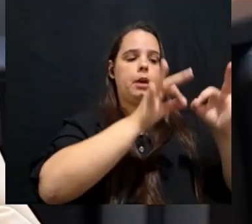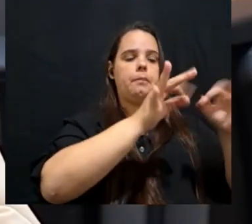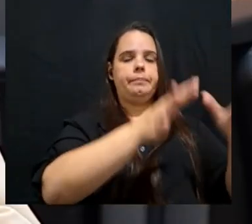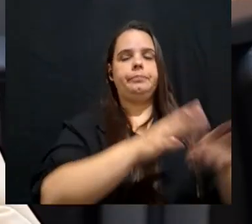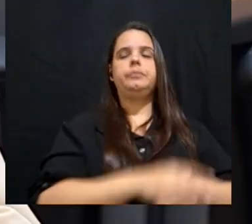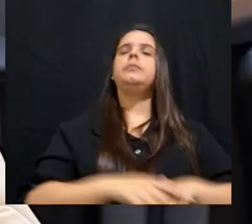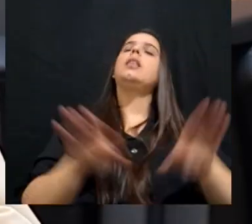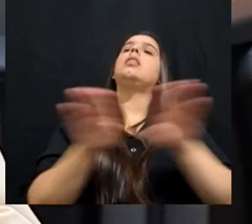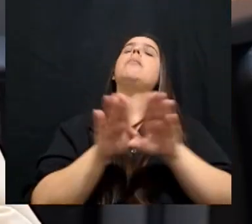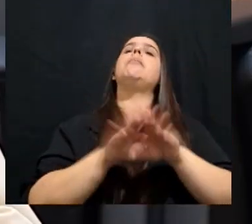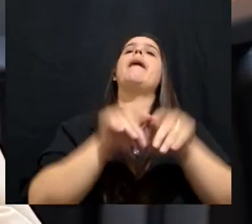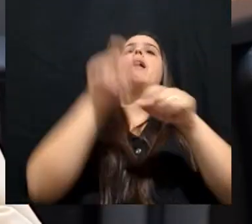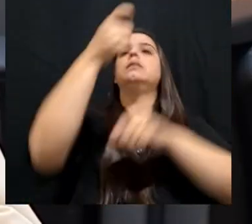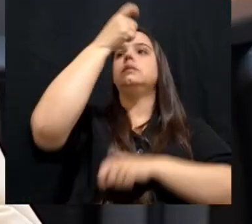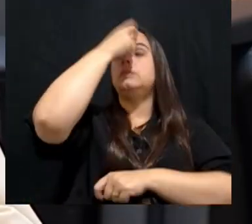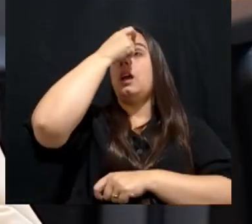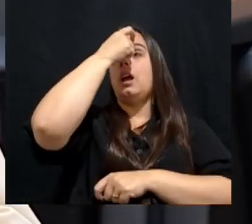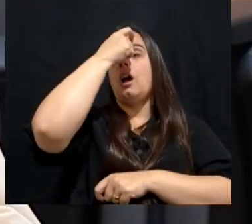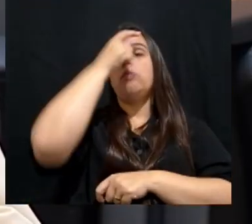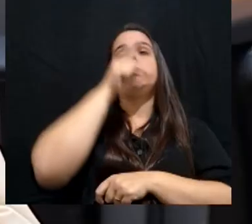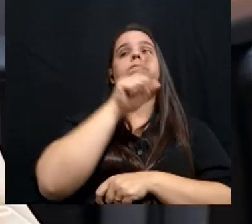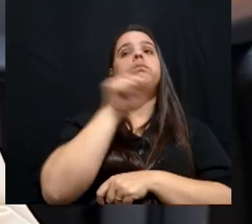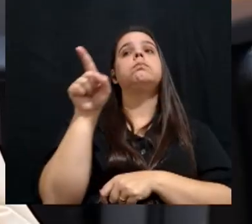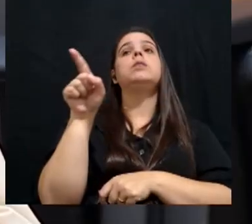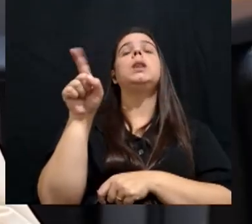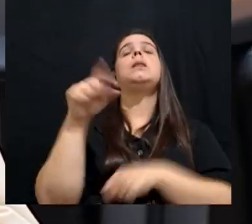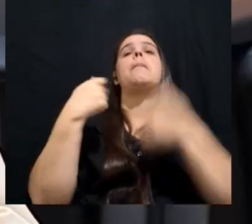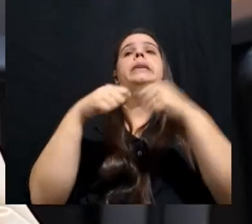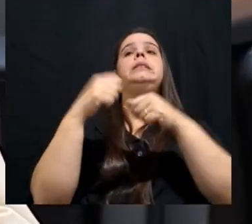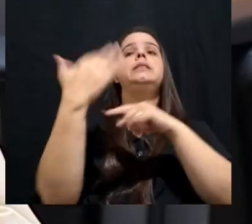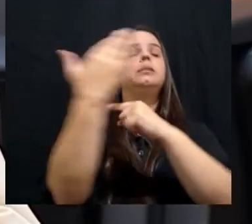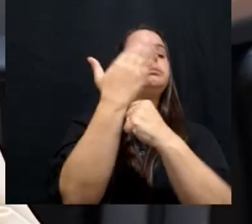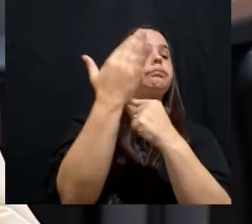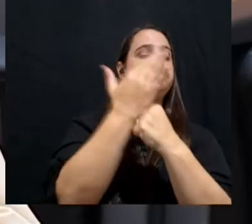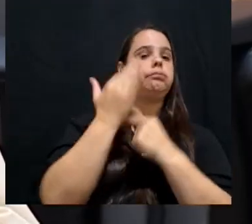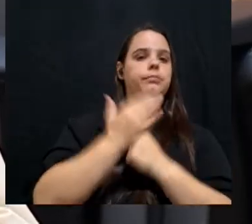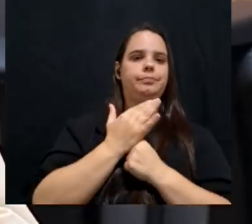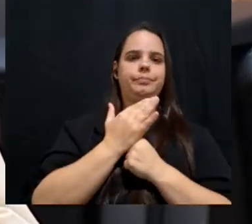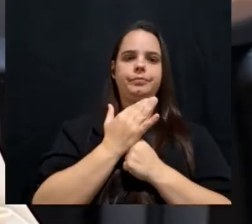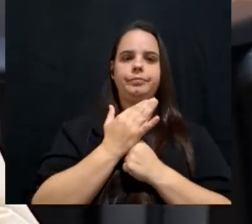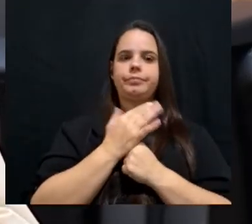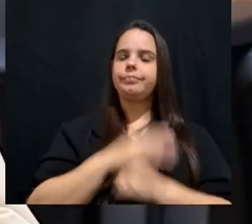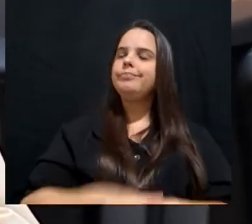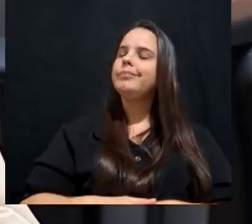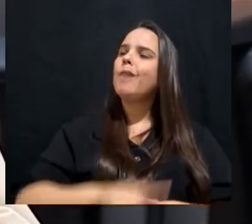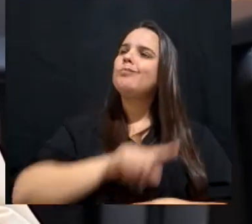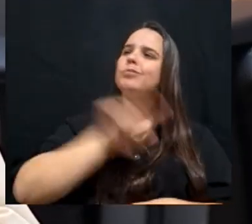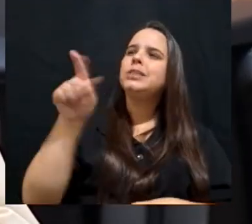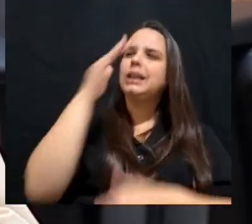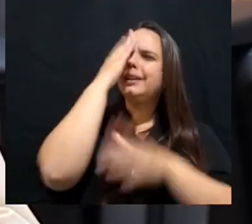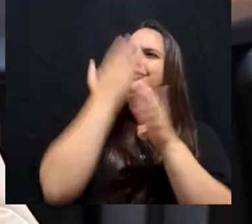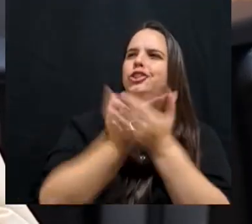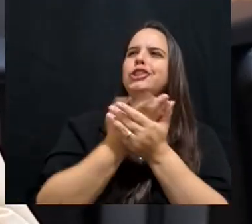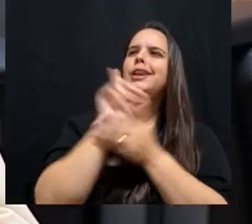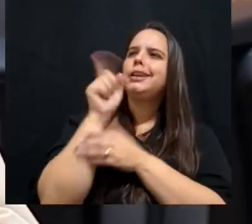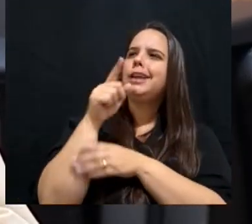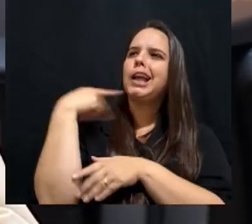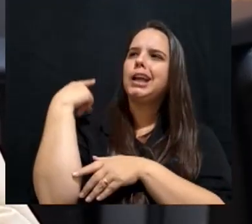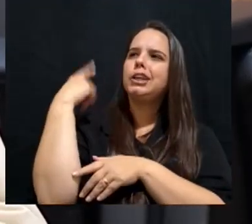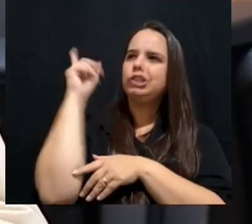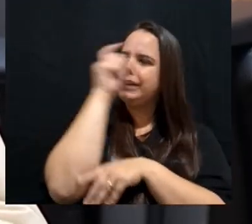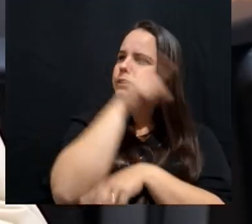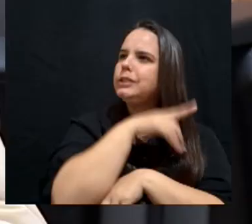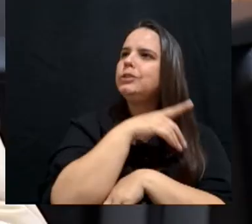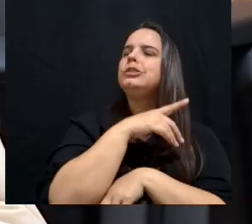a preservação também do espaço. Saber que esse é um dos meus maiores desafios como vereador, conscientização,